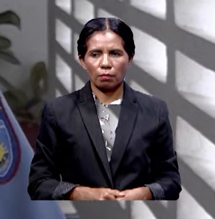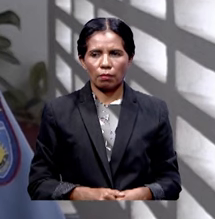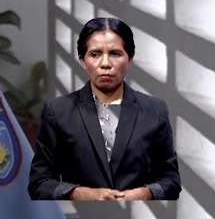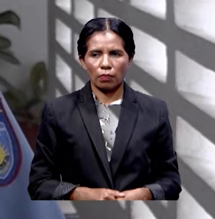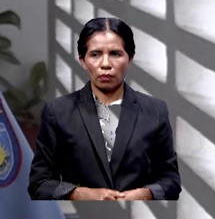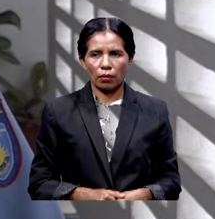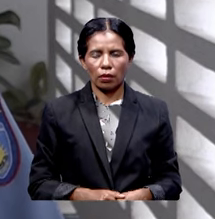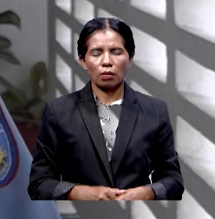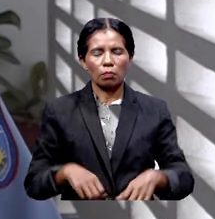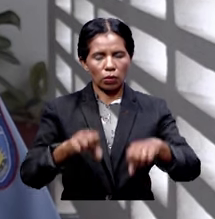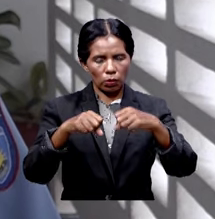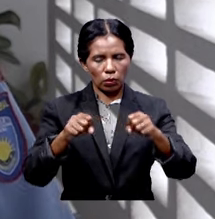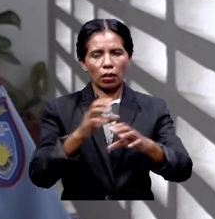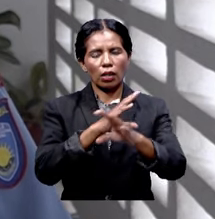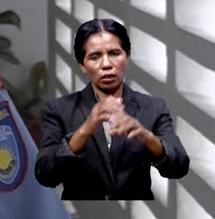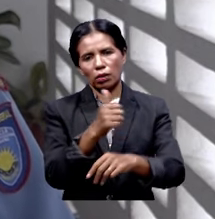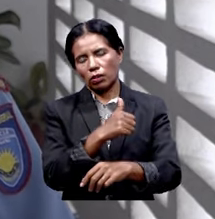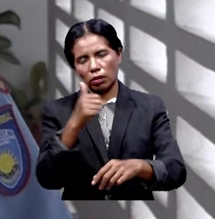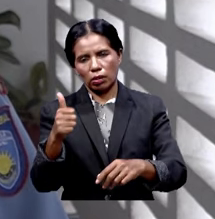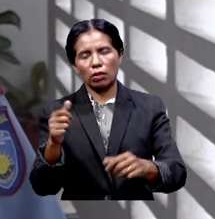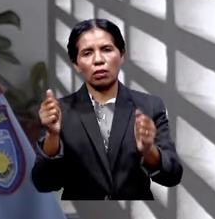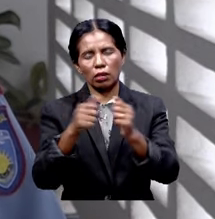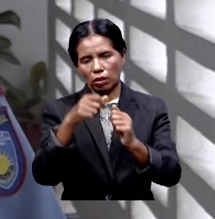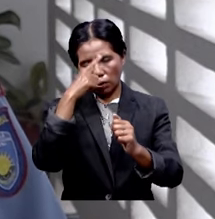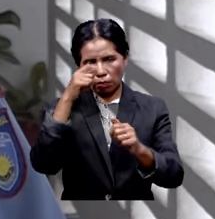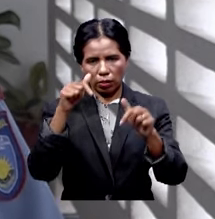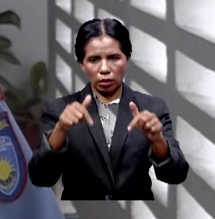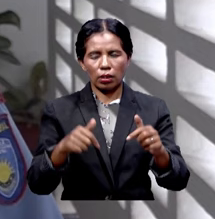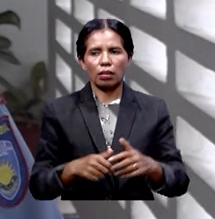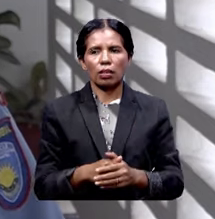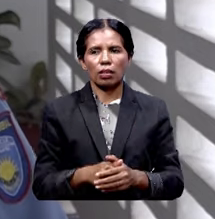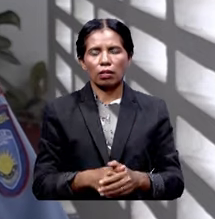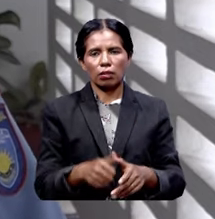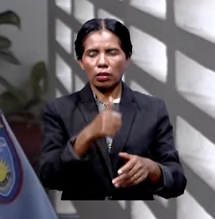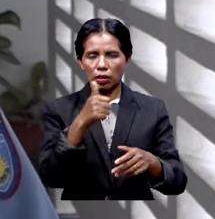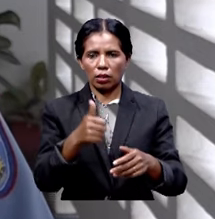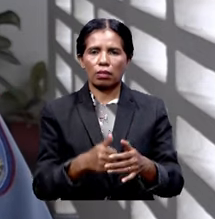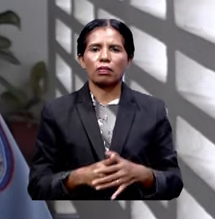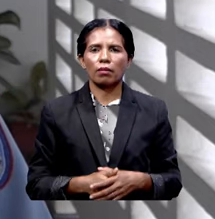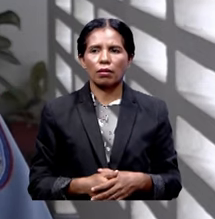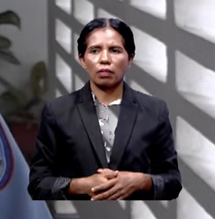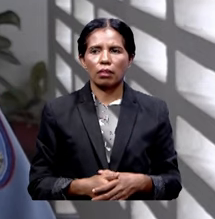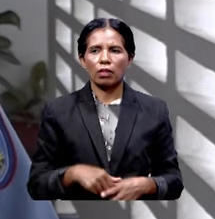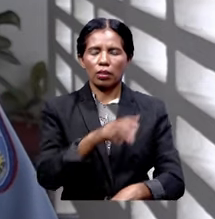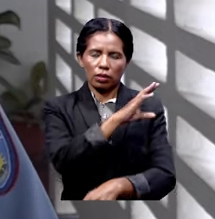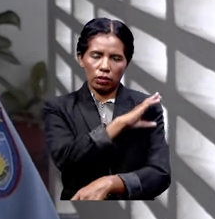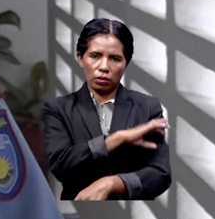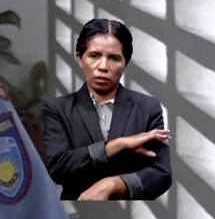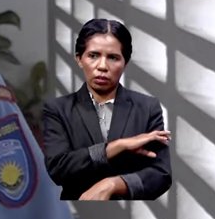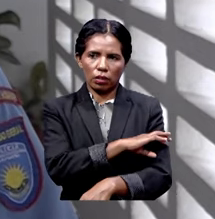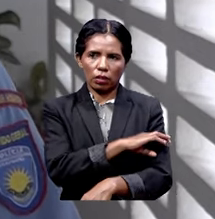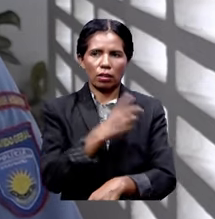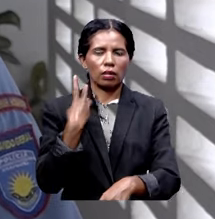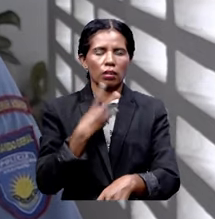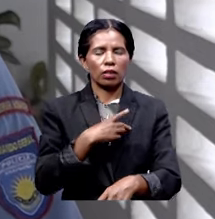motor, careta, o ser selo. O razão ainda não temos razão ser selo, segurança nian, nem que ita